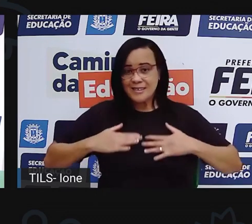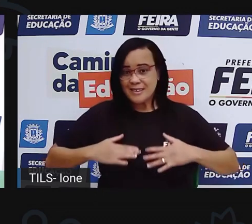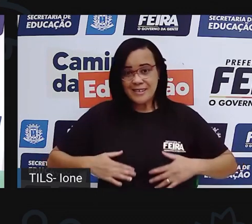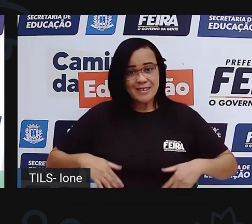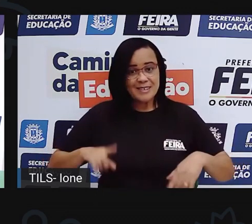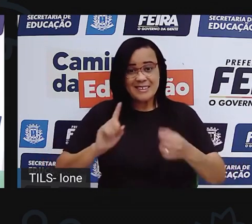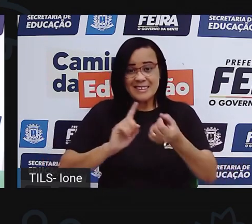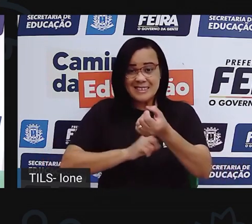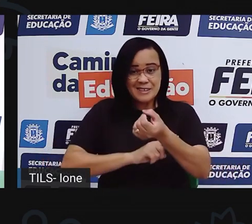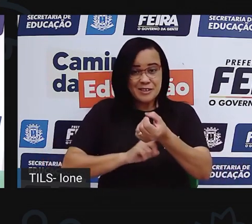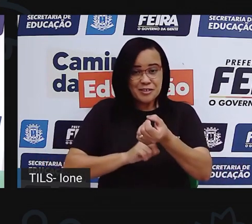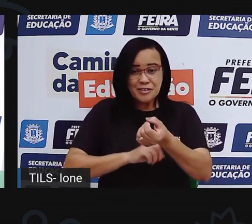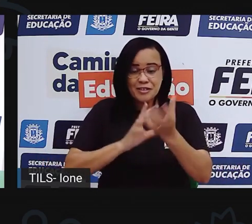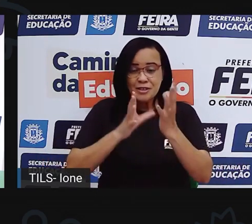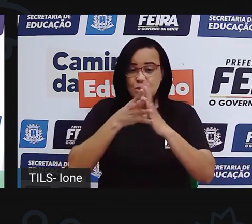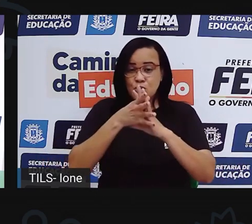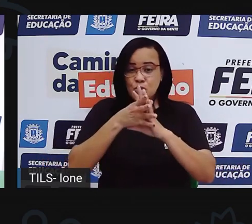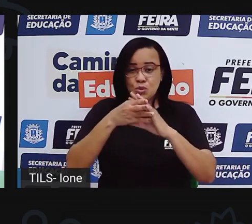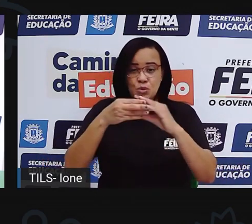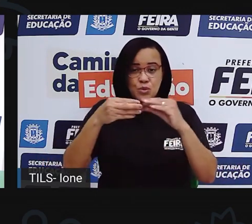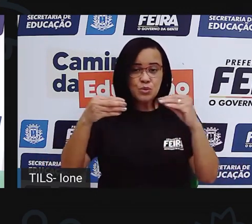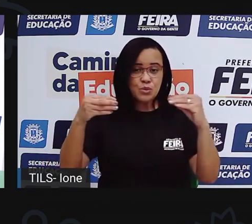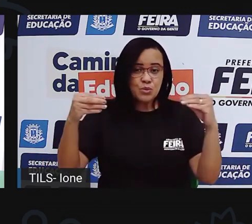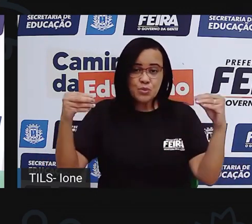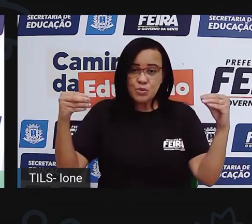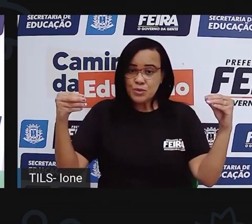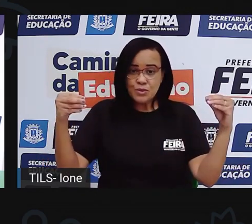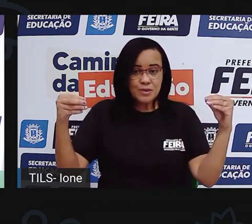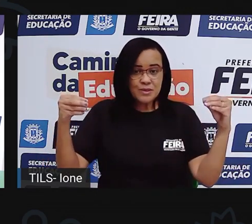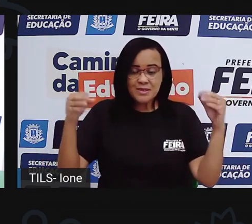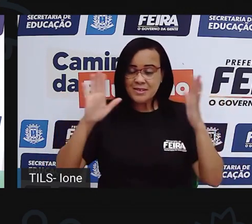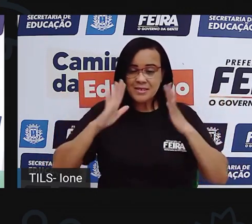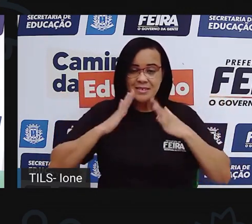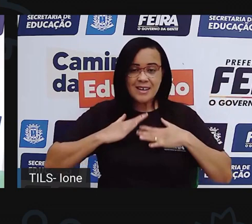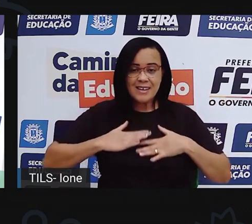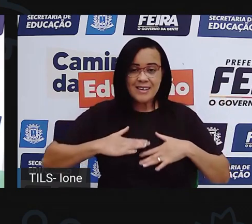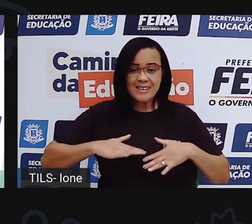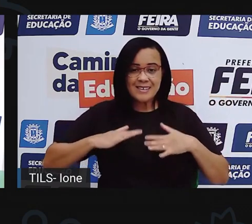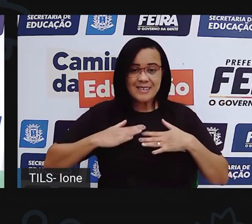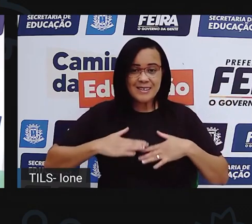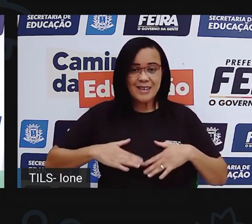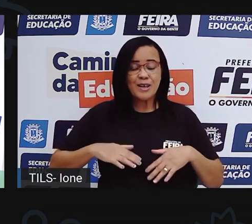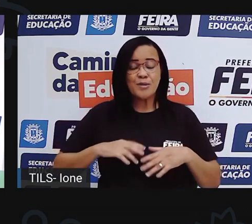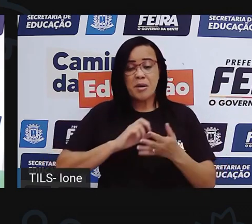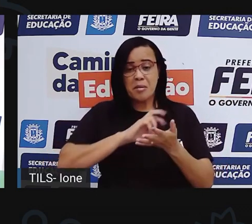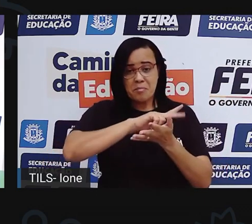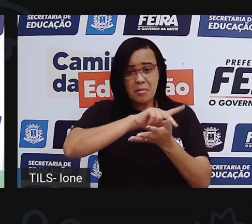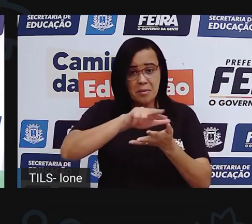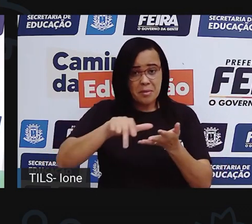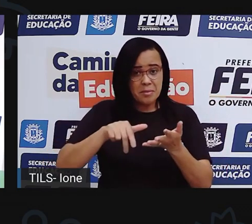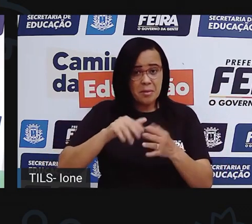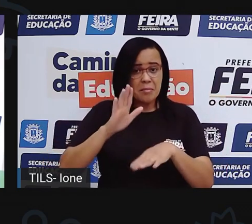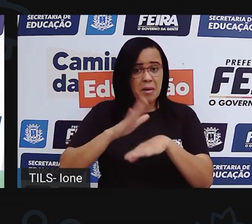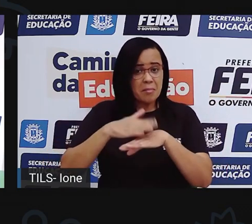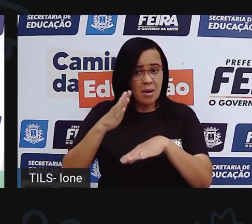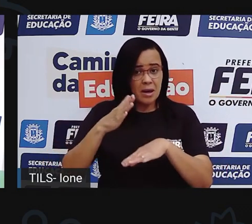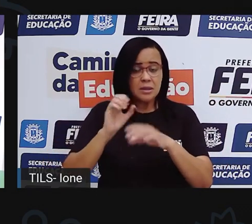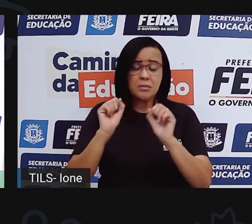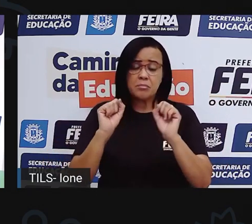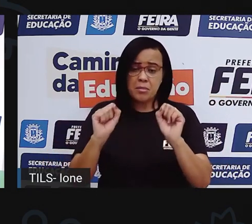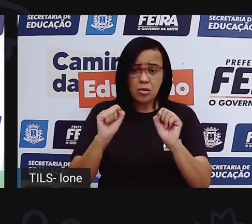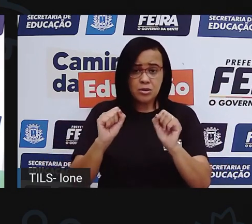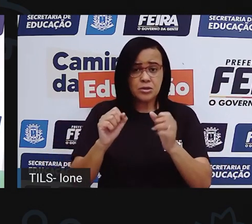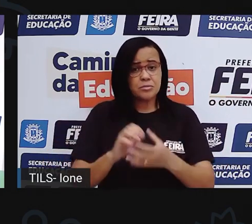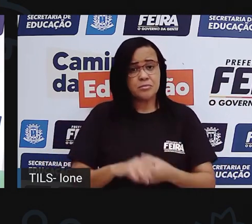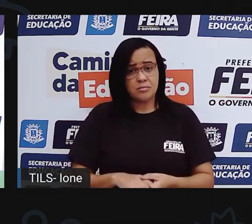E aí você pode colocar ou mais ou menos itens, depende do que você tiver em casa. Eu vou completar só mais um pouquinho com água, porque